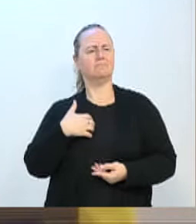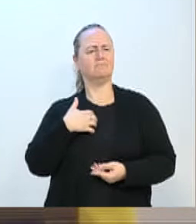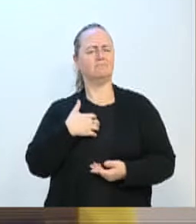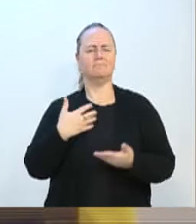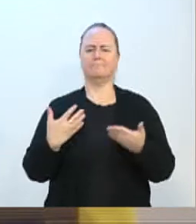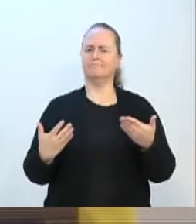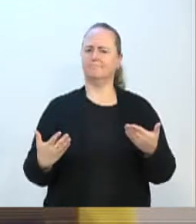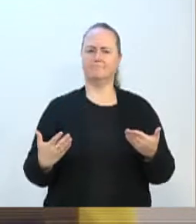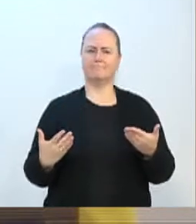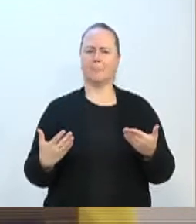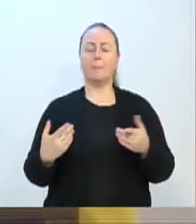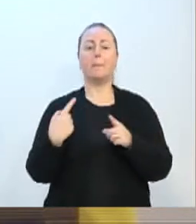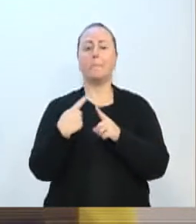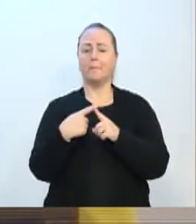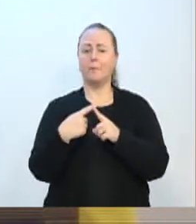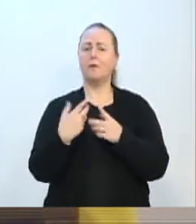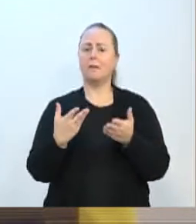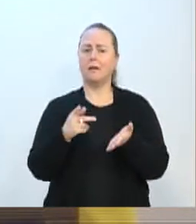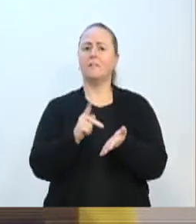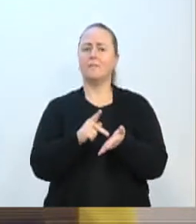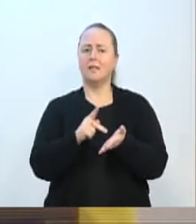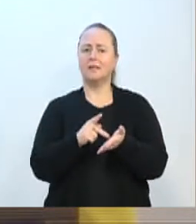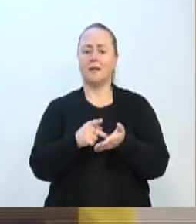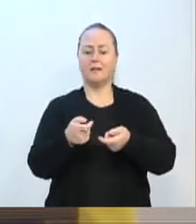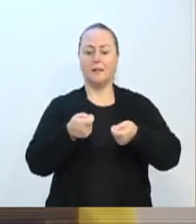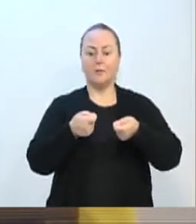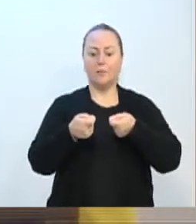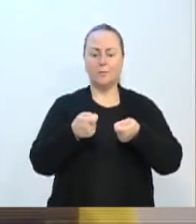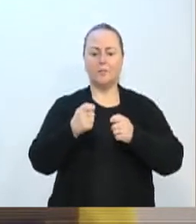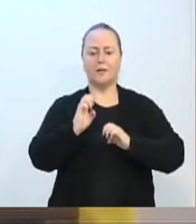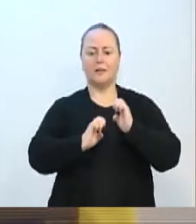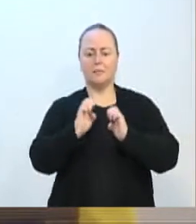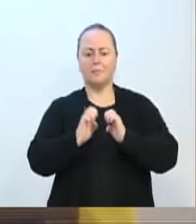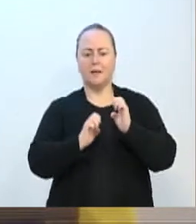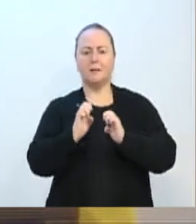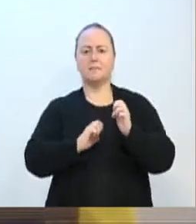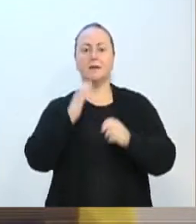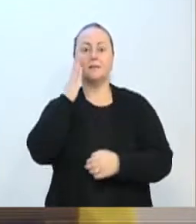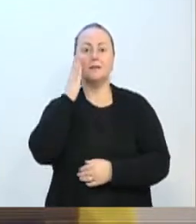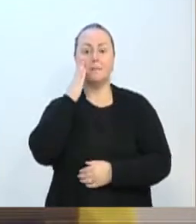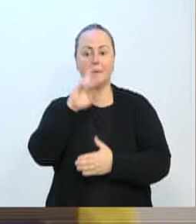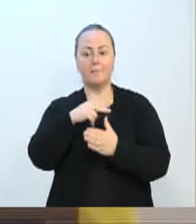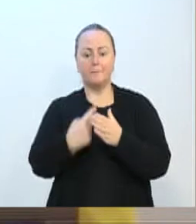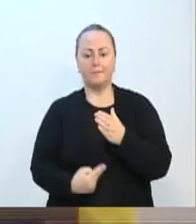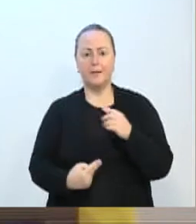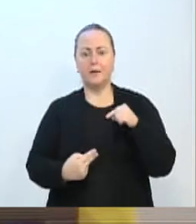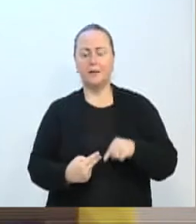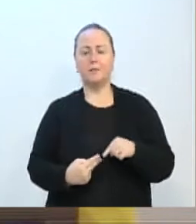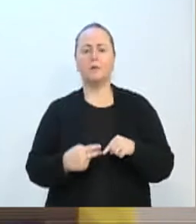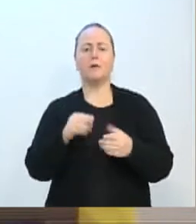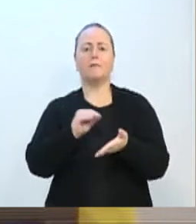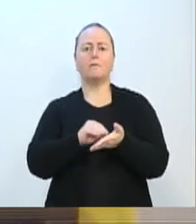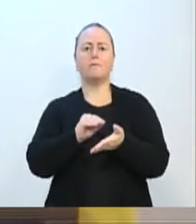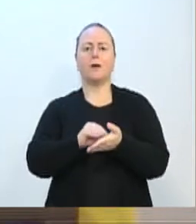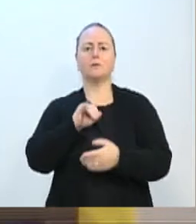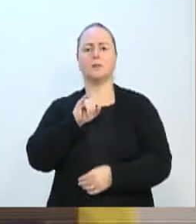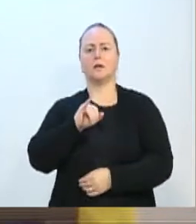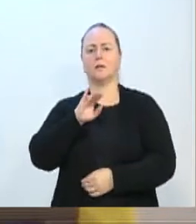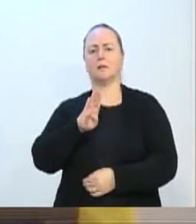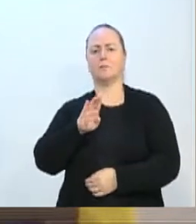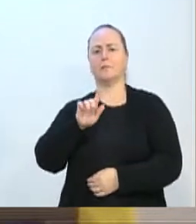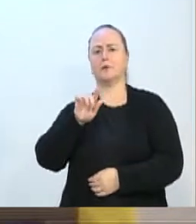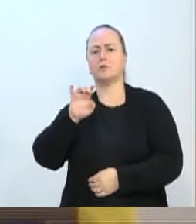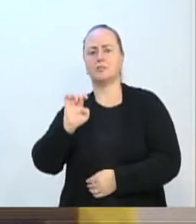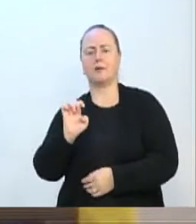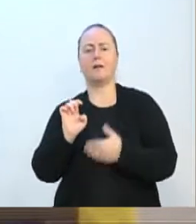uma pergunta tão importante para a economia, para as empresas, não é feita no IBGE? Eu não obtive resposta. Mas o fato é que